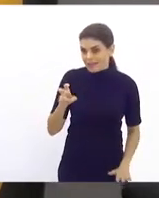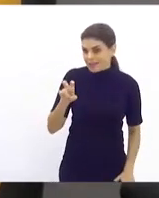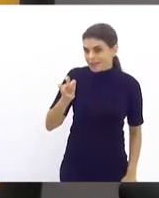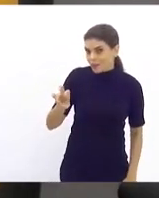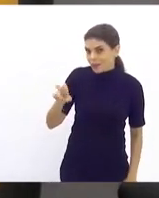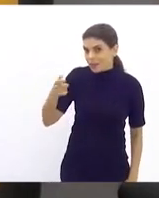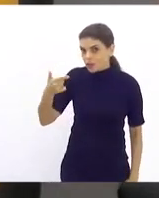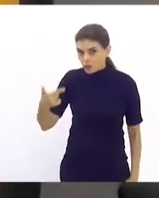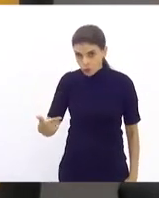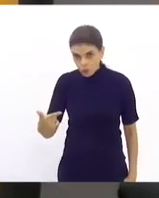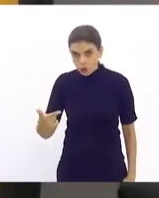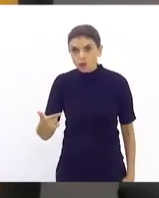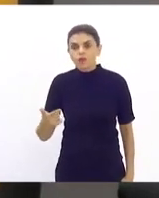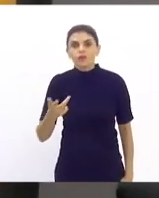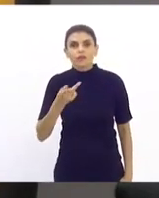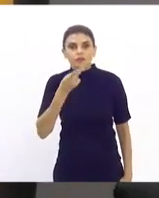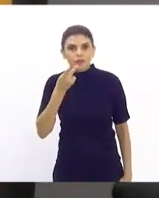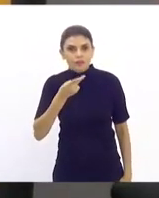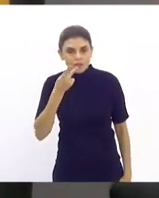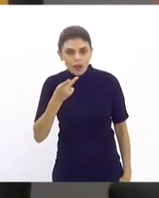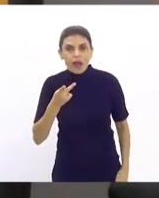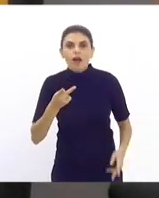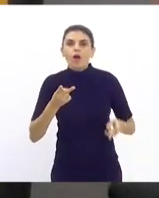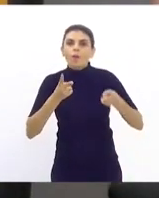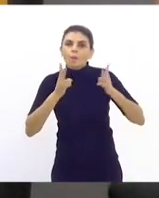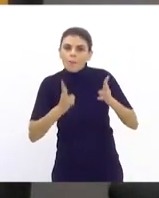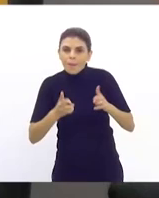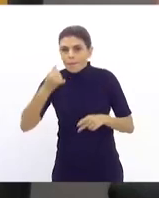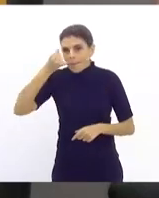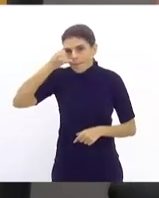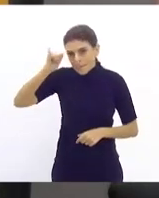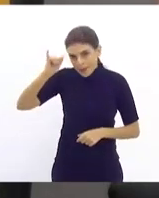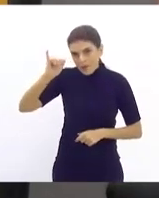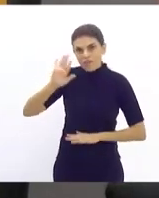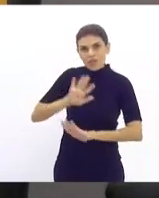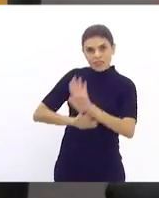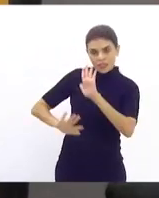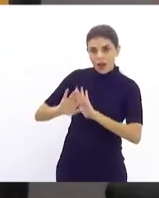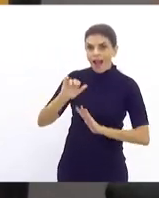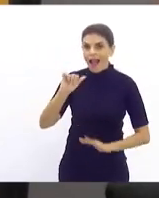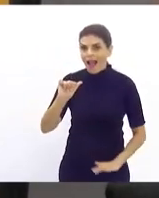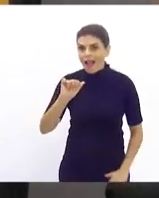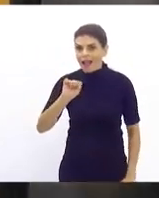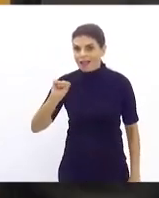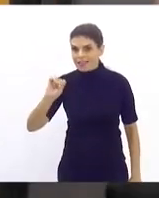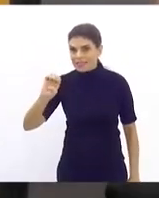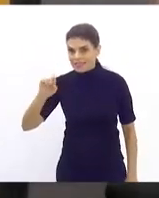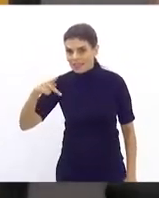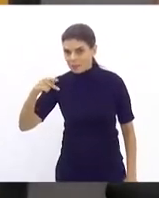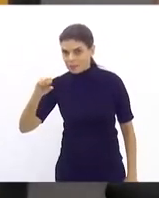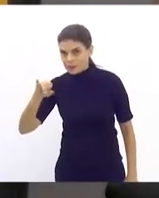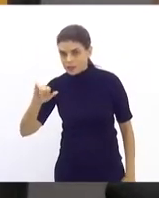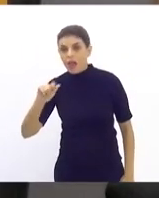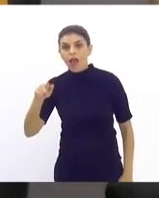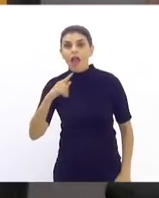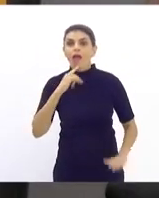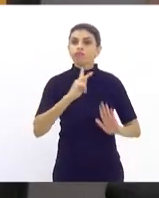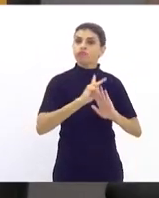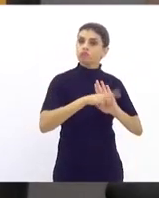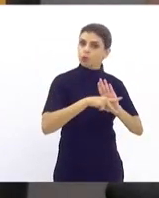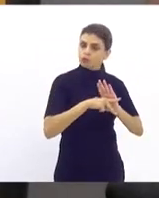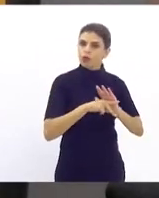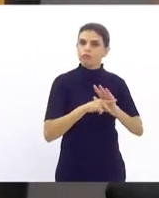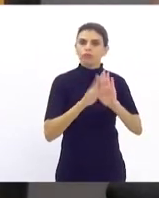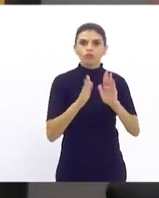ele institui o Programa Permanente de Prevenção à Sepse. Ele, na verdade, é um programa, portanto, algo